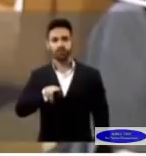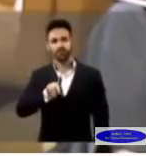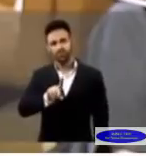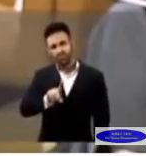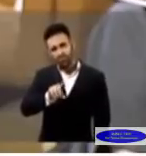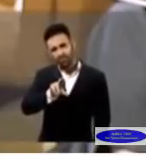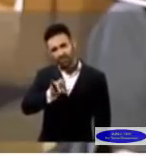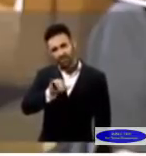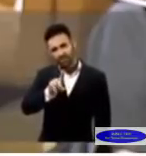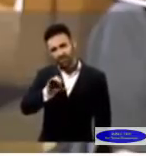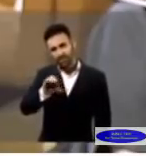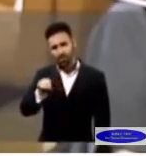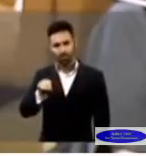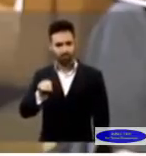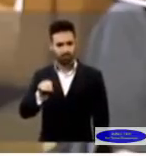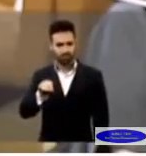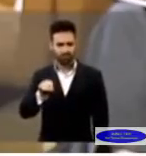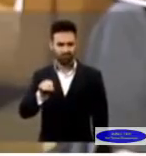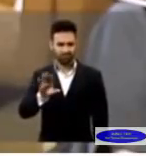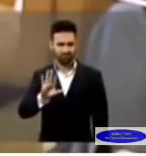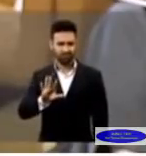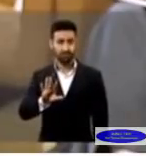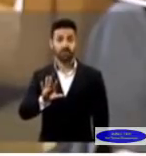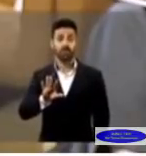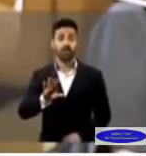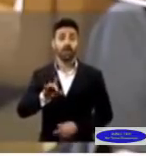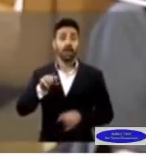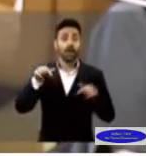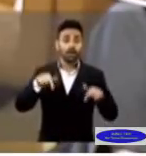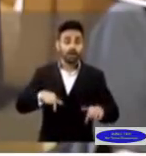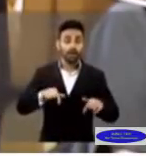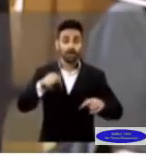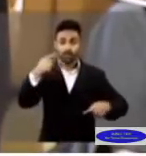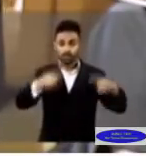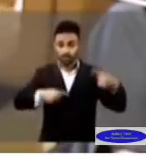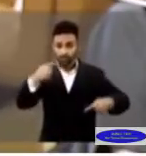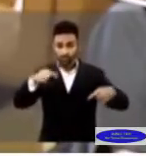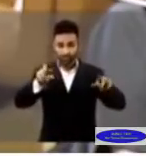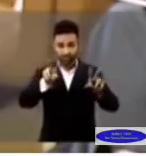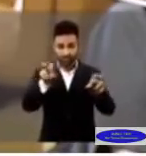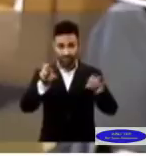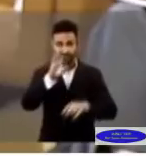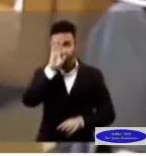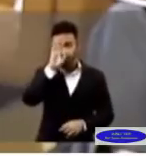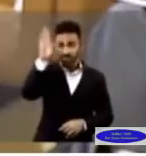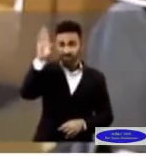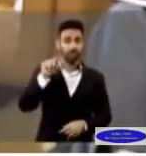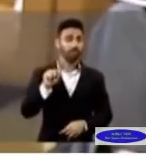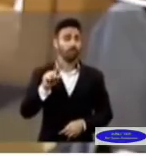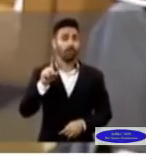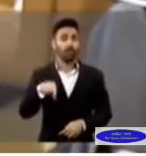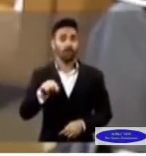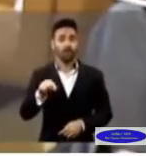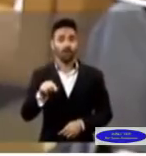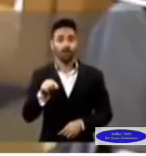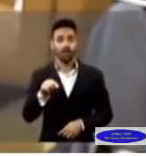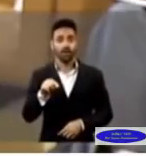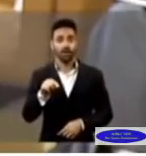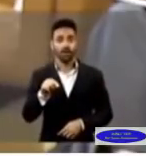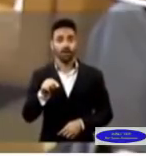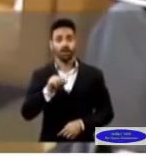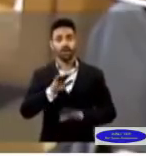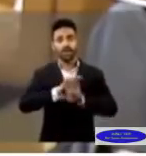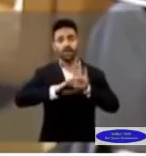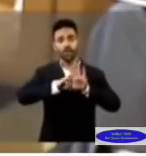um tradicional ramo do Poder Judiciário, que é a Justiça Eleitoral, que tem prestado relevantíssimos serviços à nação